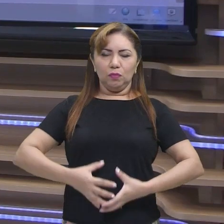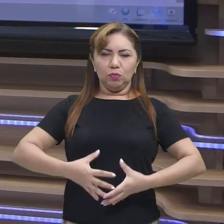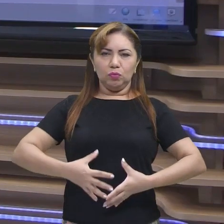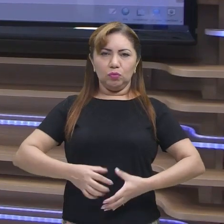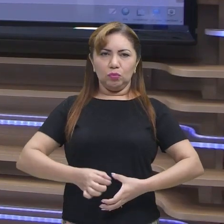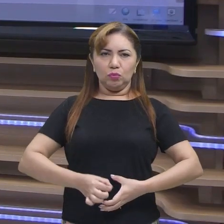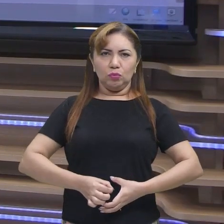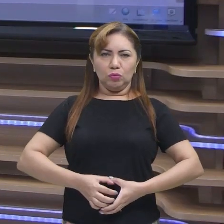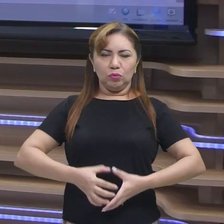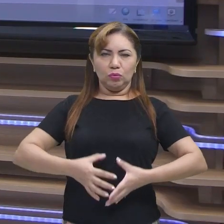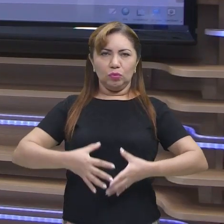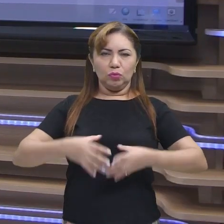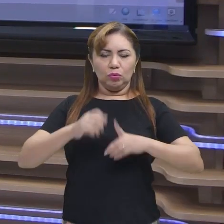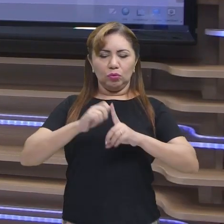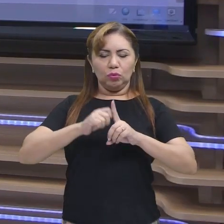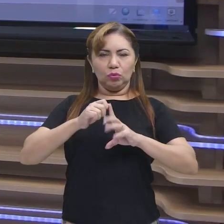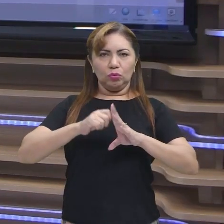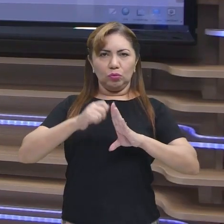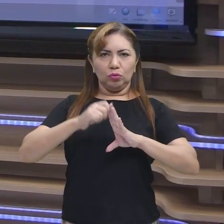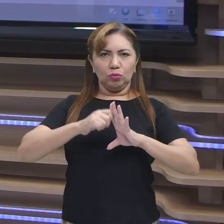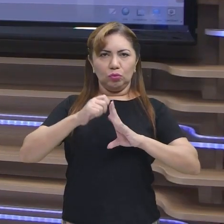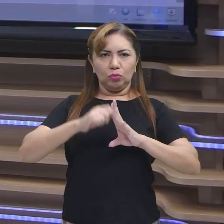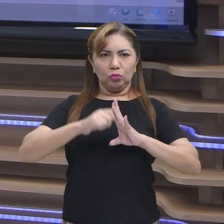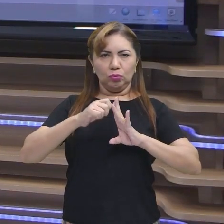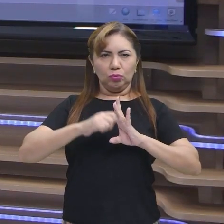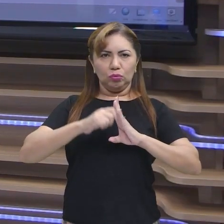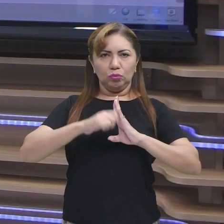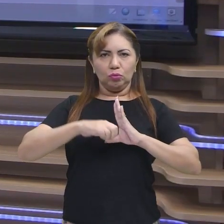durante 9 meses de gestação aproximadamente.